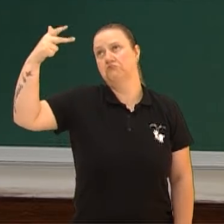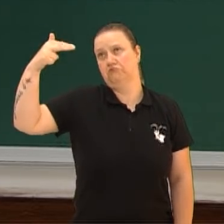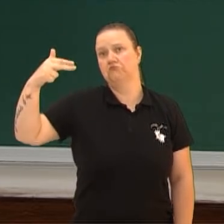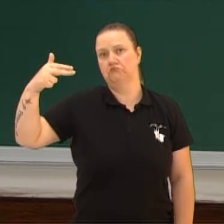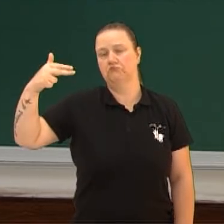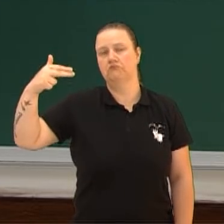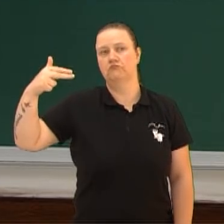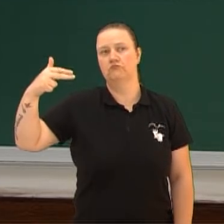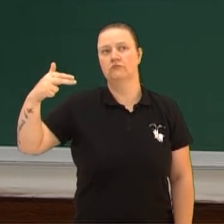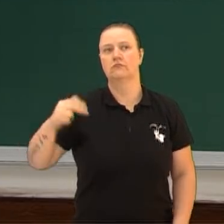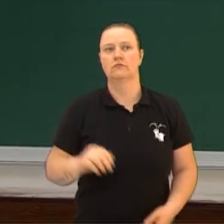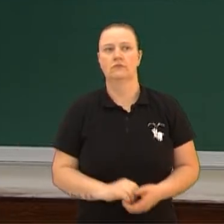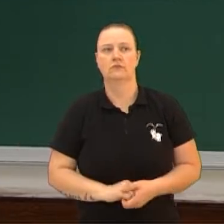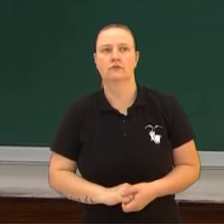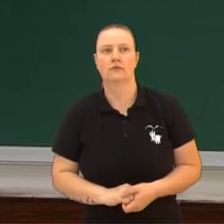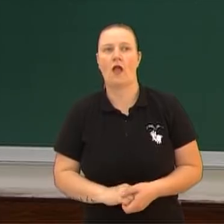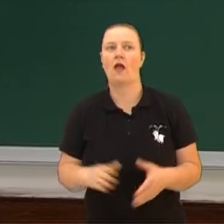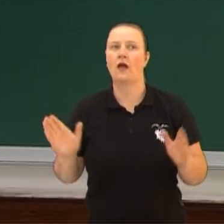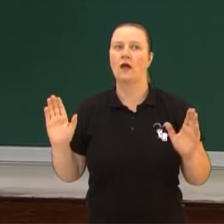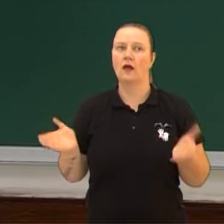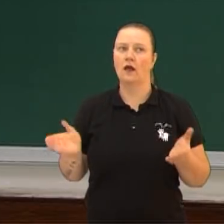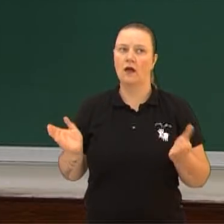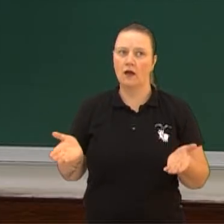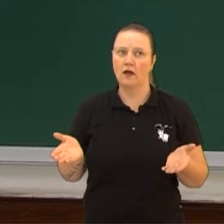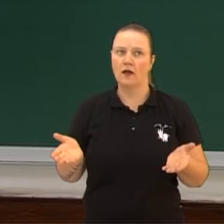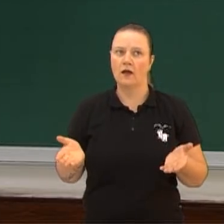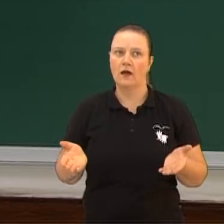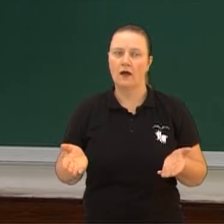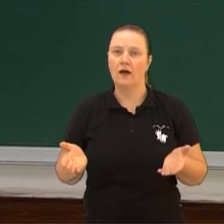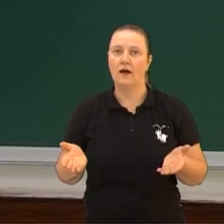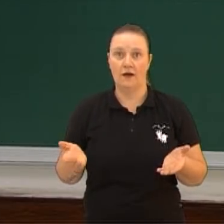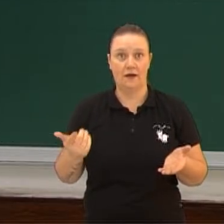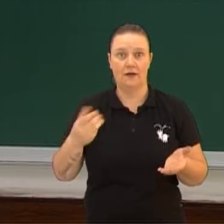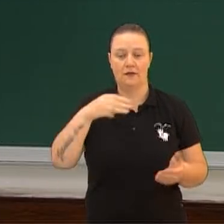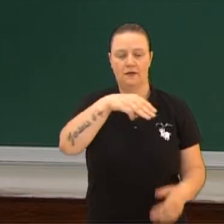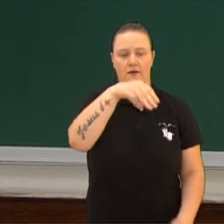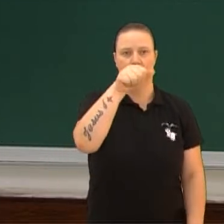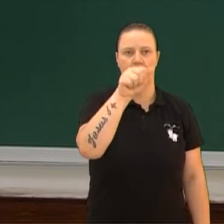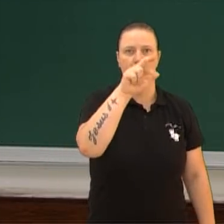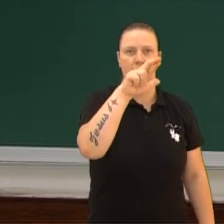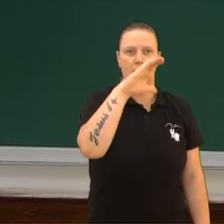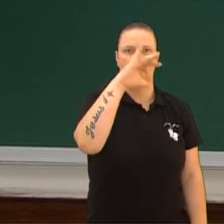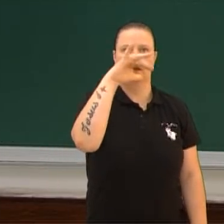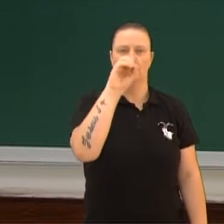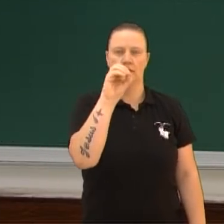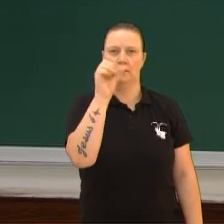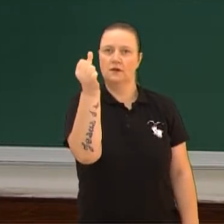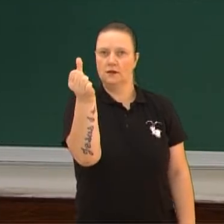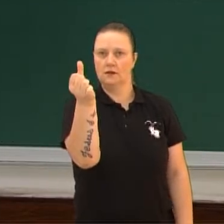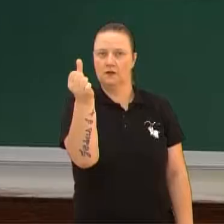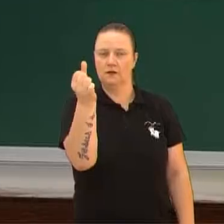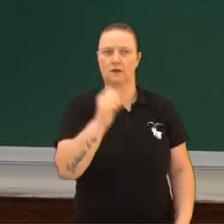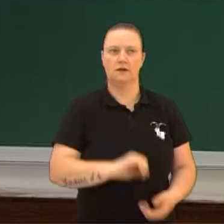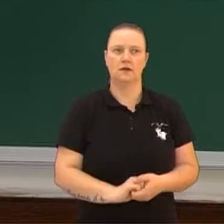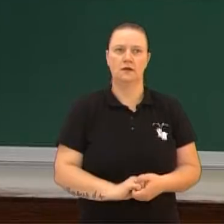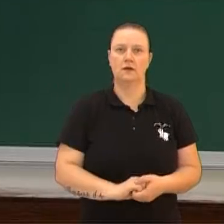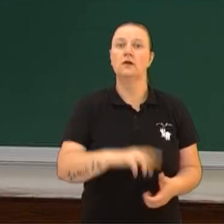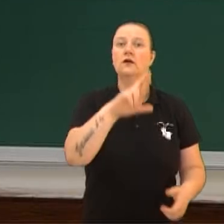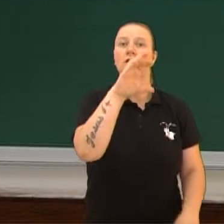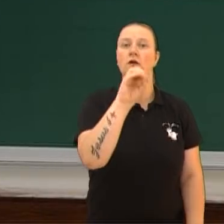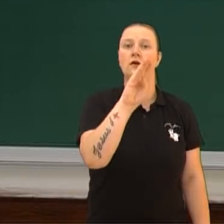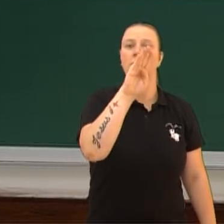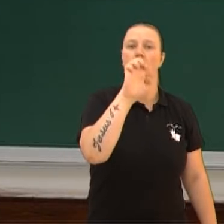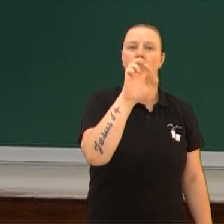letra. O Márcio. Ah, o Márcio vai ter que andar um pouquinho mais, né? Olha só, 1, 2, 3, 4, 5, 6. E o